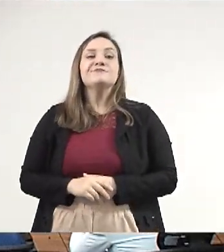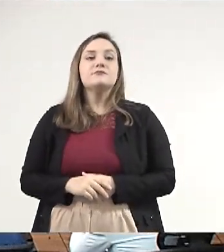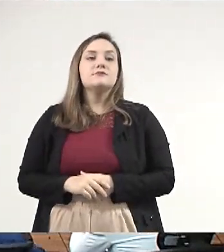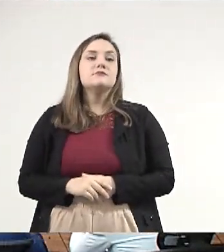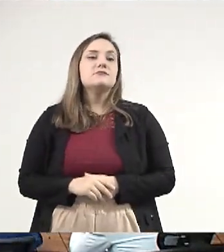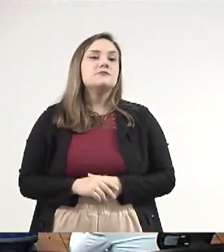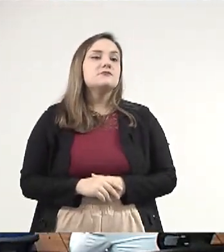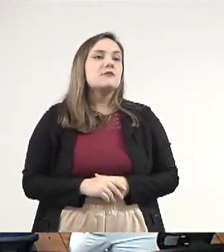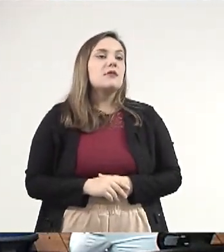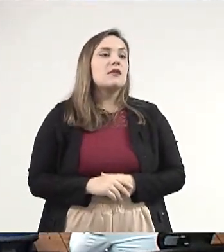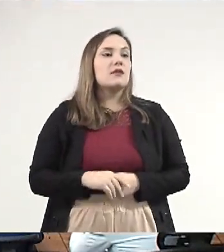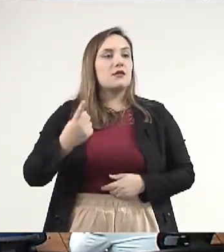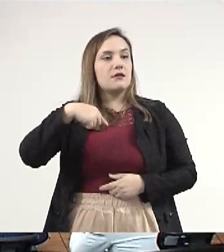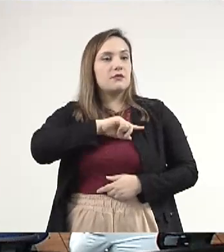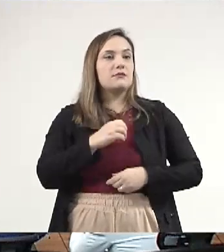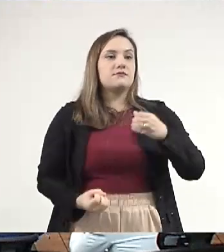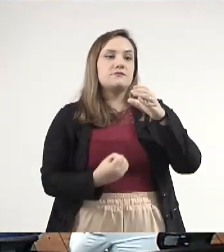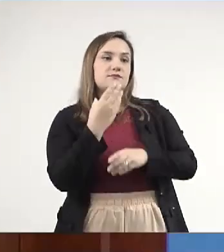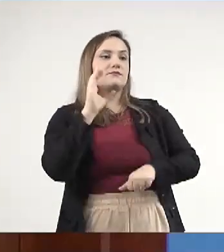nós criamos o curso